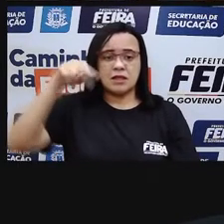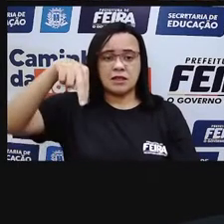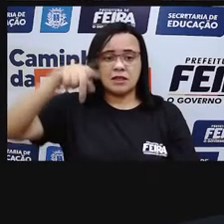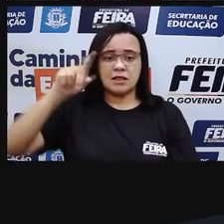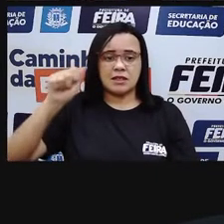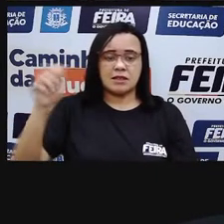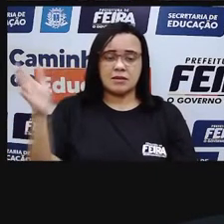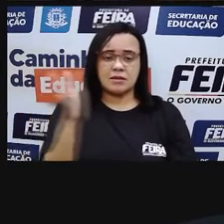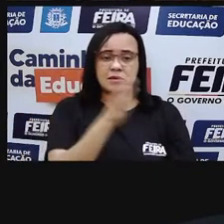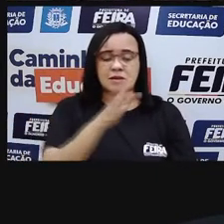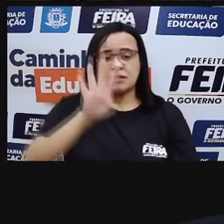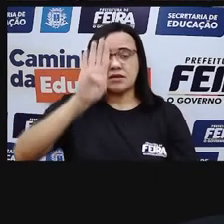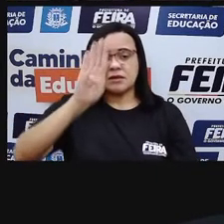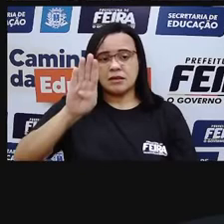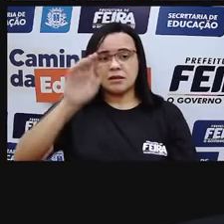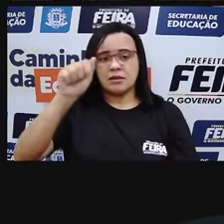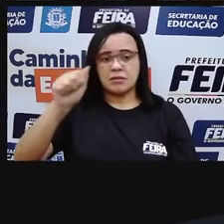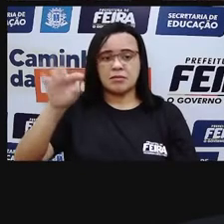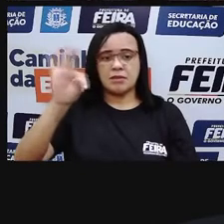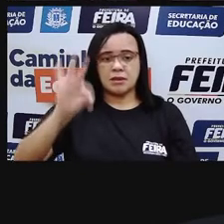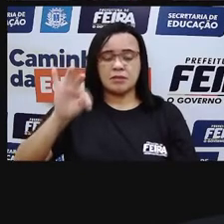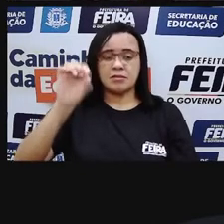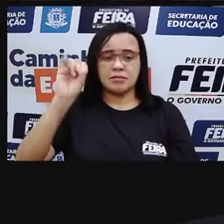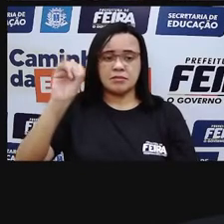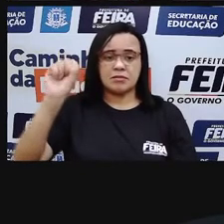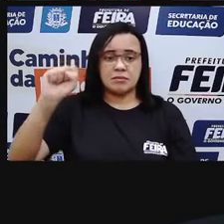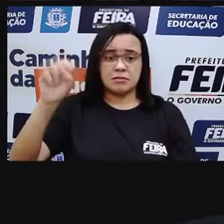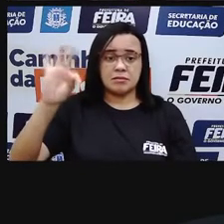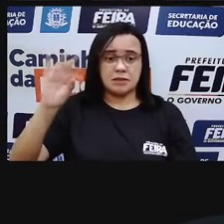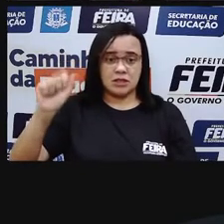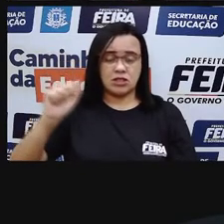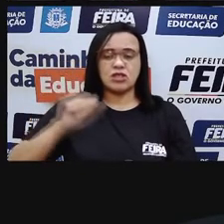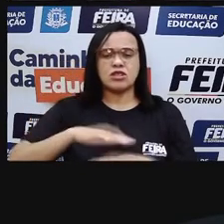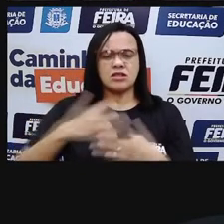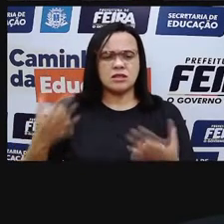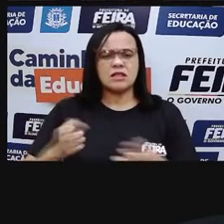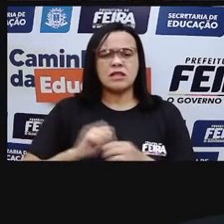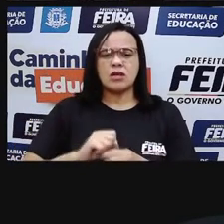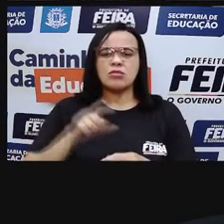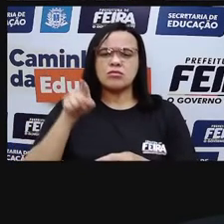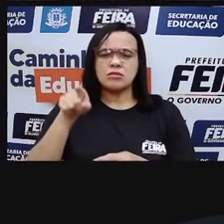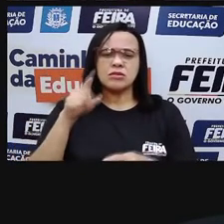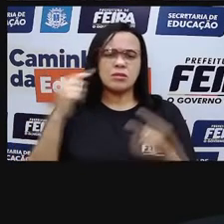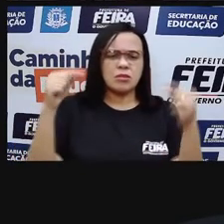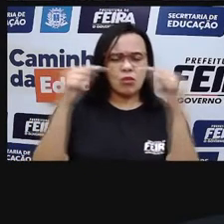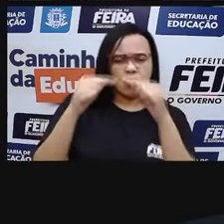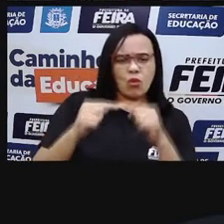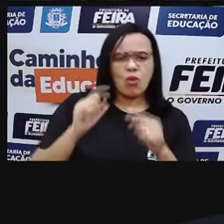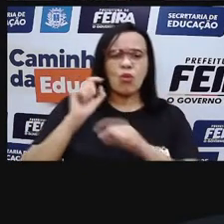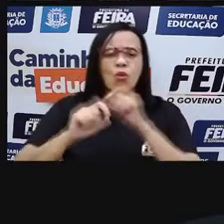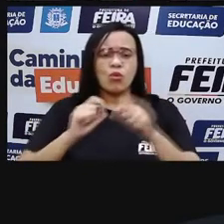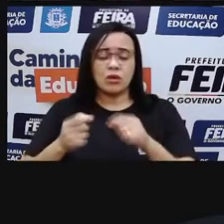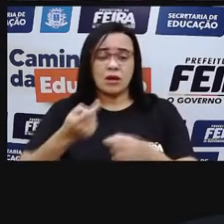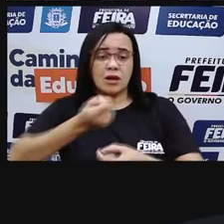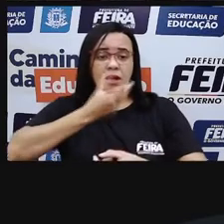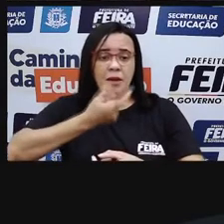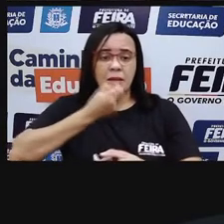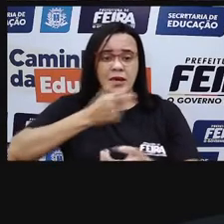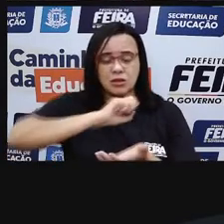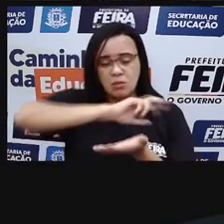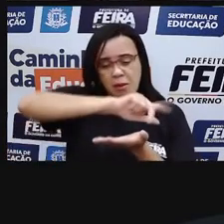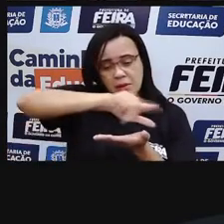falando especificamente sobre os antibióticos, né? E aí eu trago essa música de Linda Batista, que é a Marcha